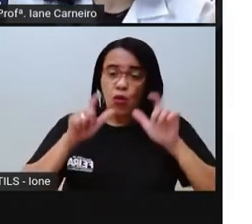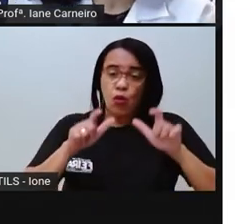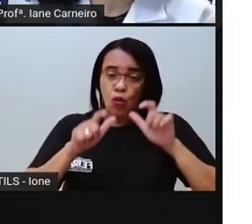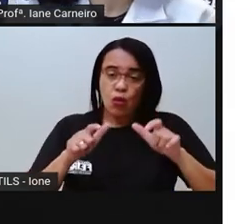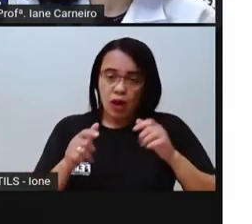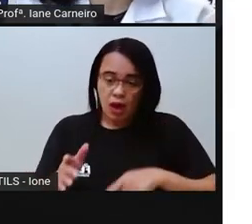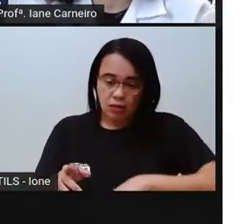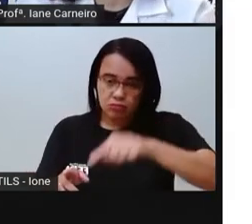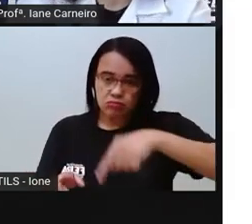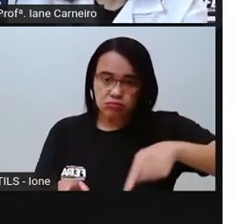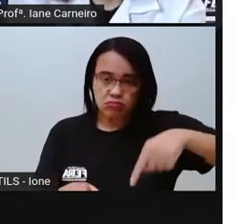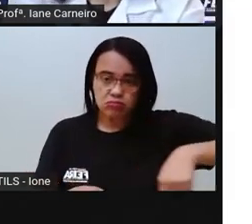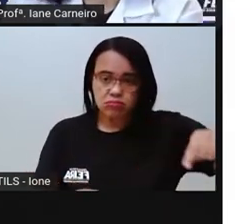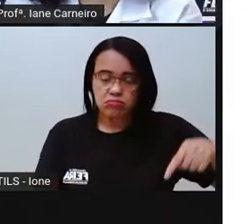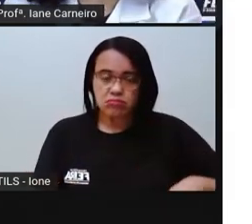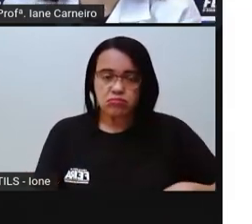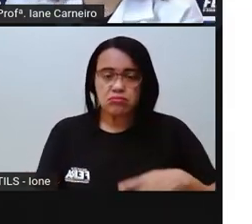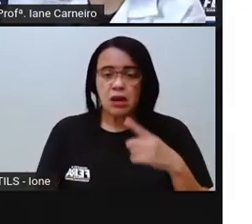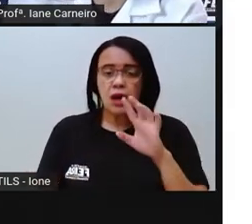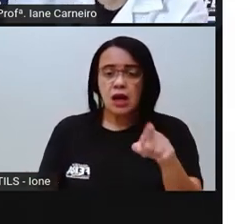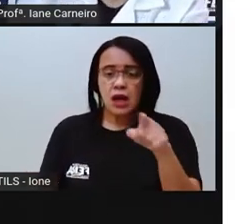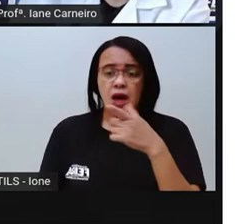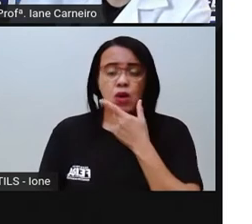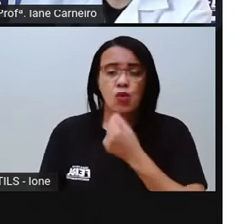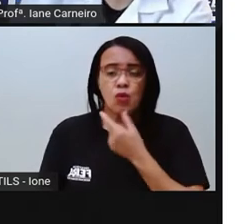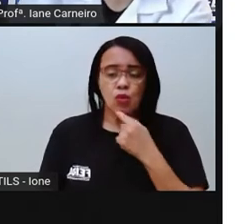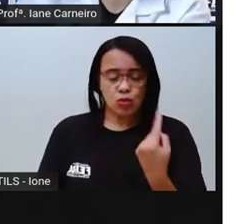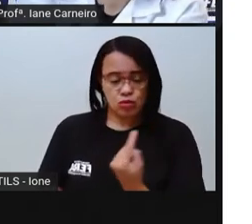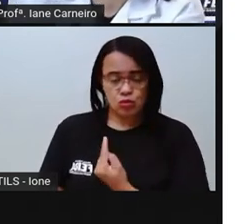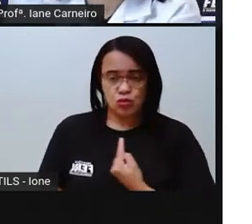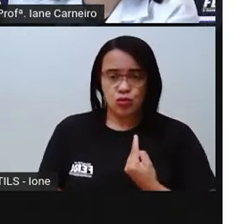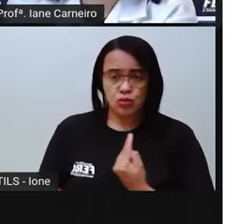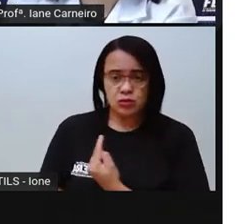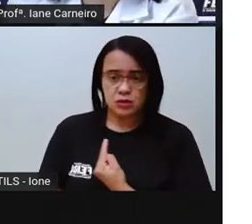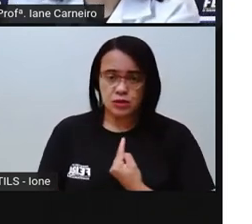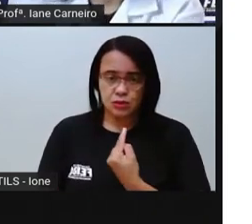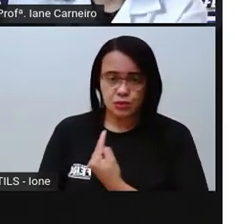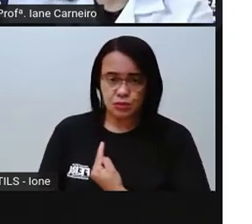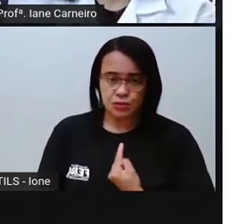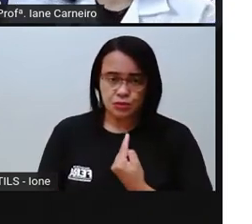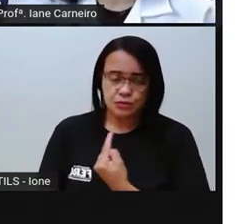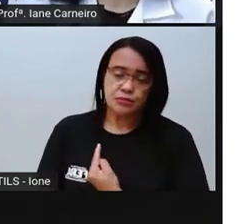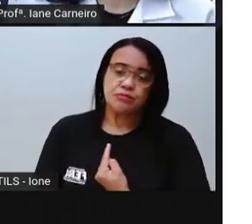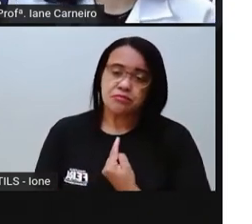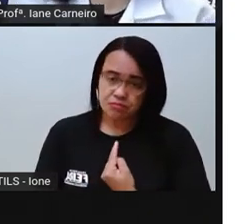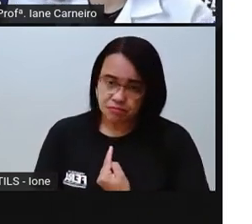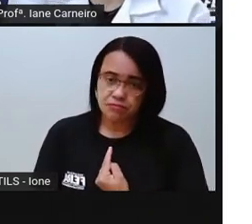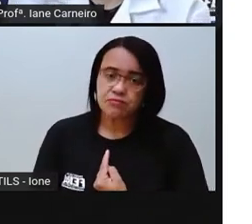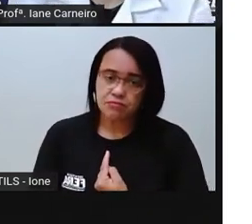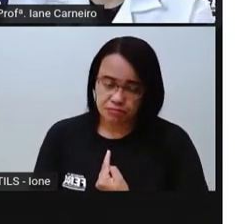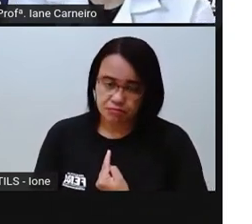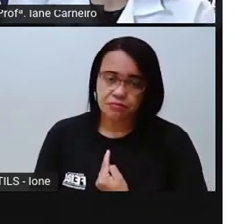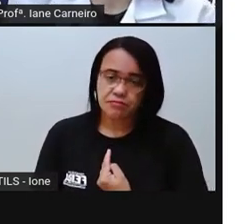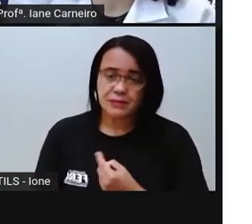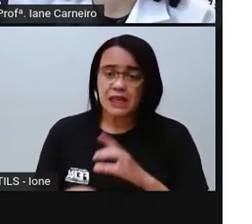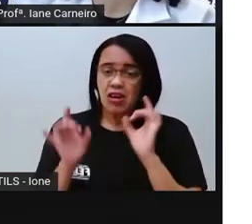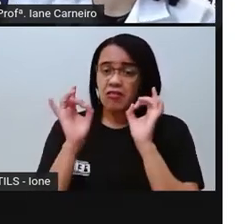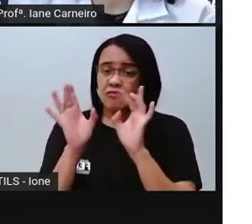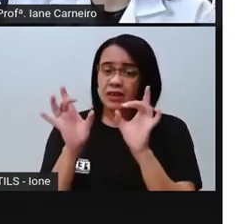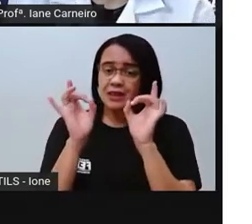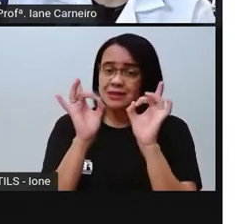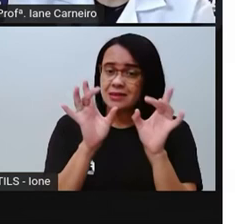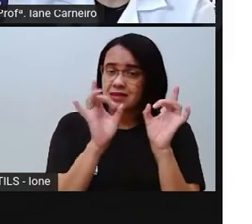está sozinho, né? Então, por que será que esse menino está sozinho aí na rua, né? Certamente ele está